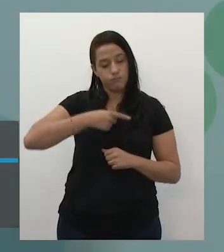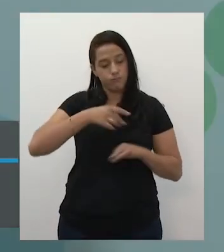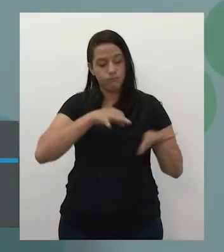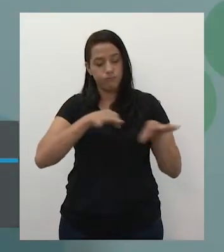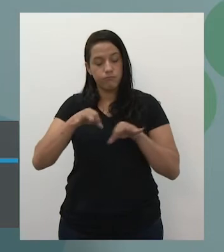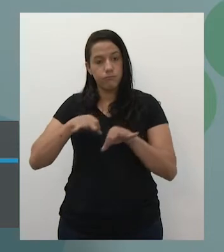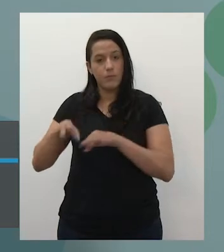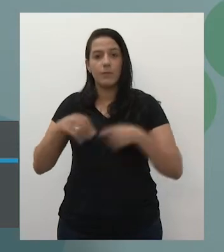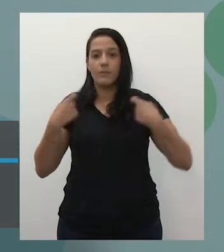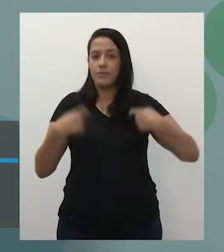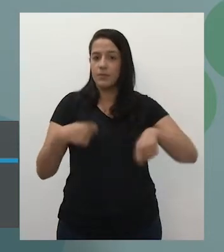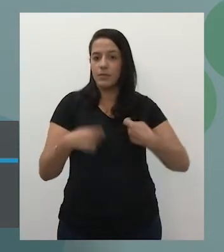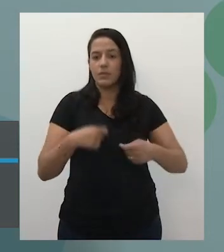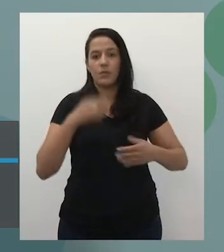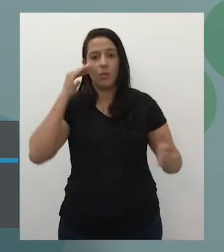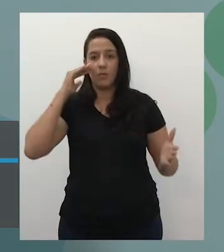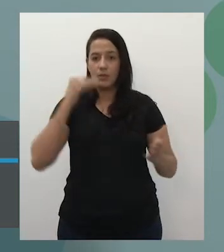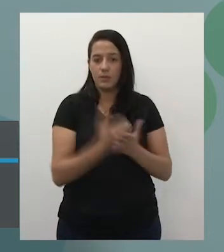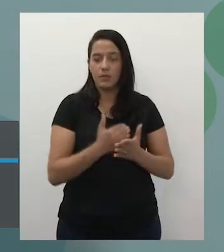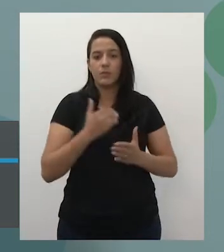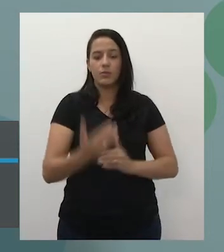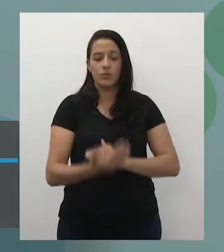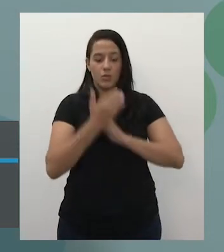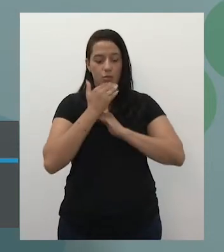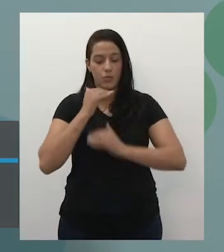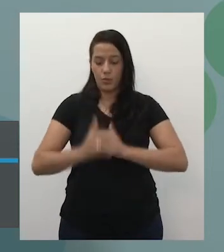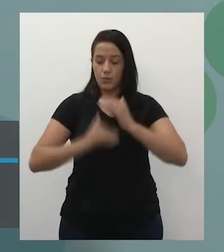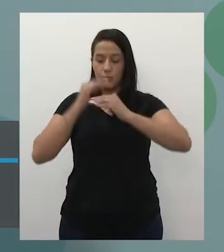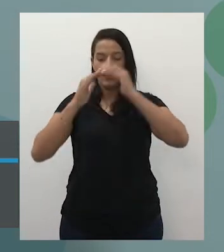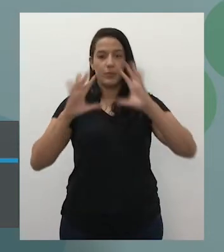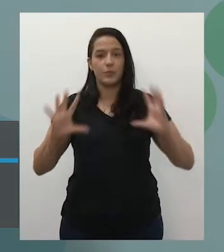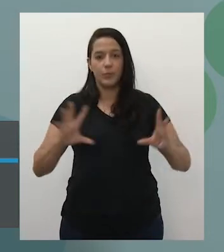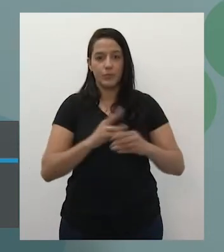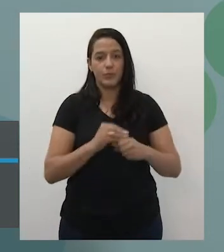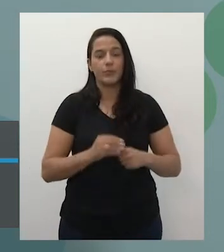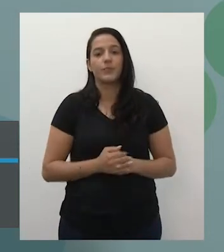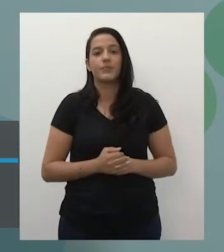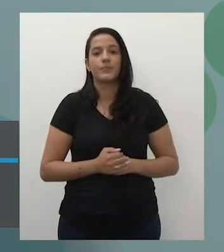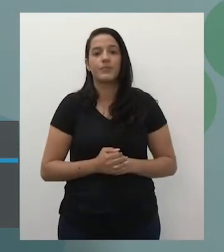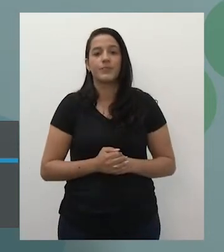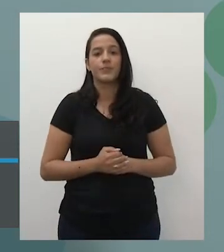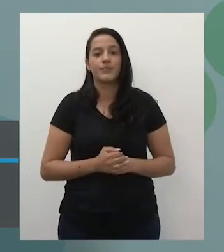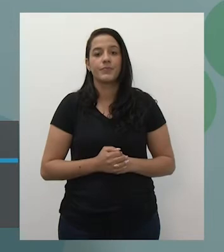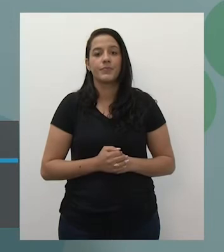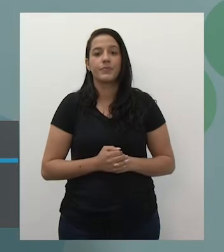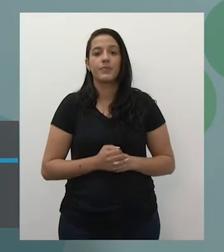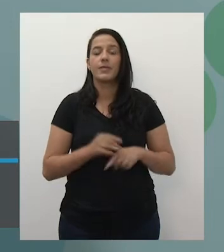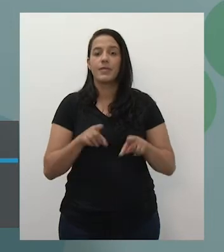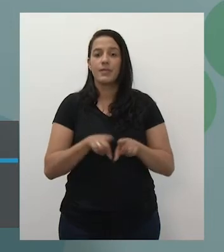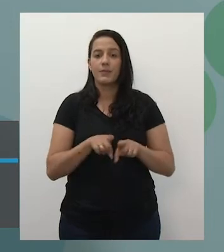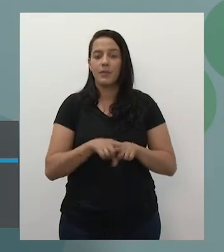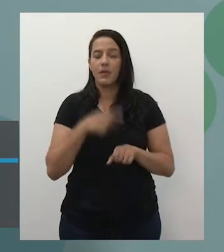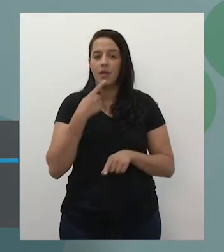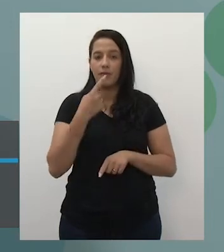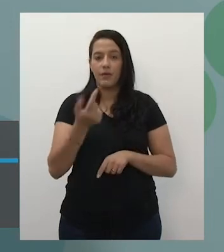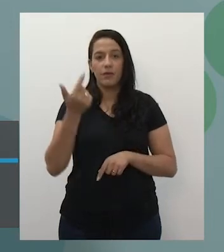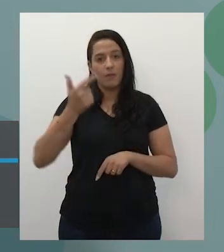professora Neide Aparecida, ela coloca que ela quer fazer muito essa autogestão, mas demora muito. né?